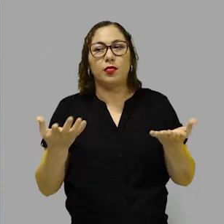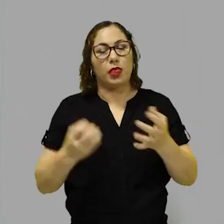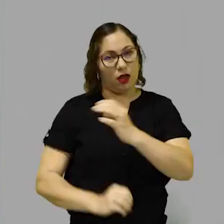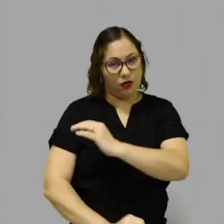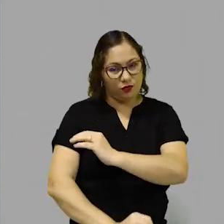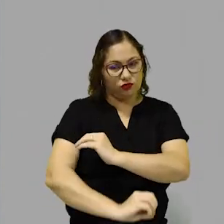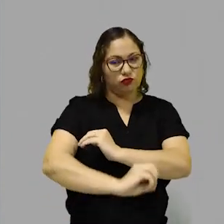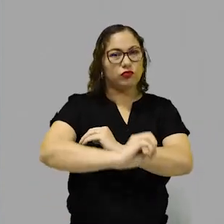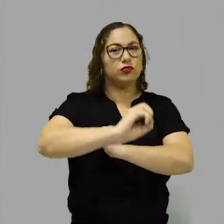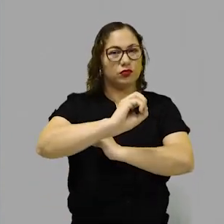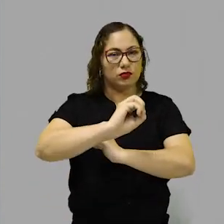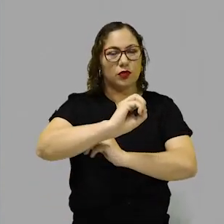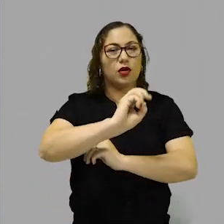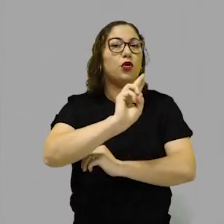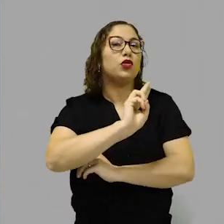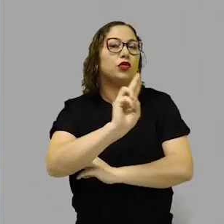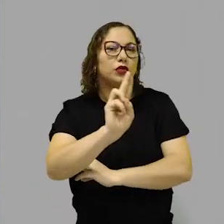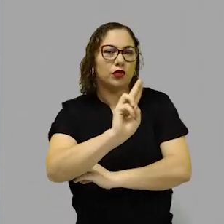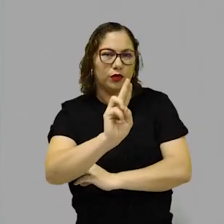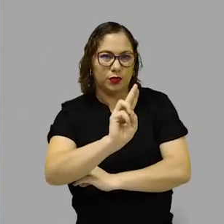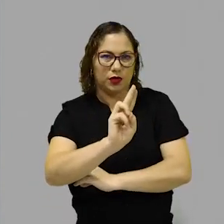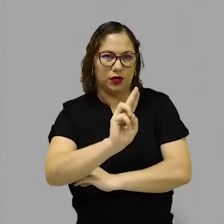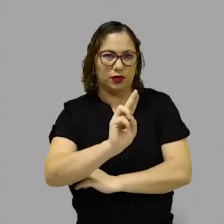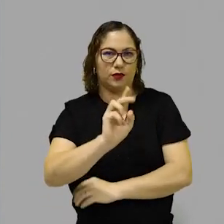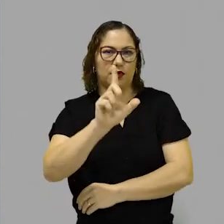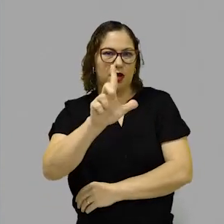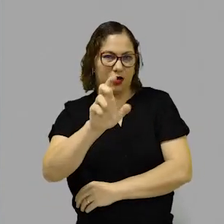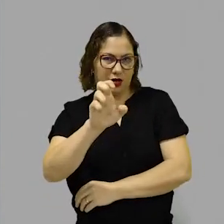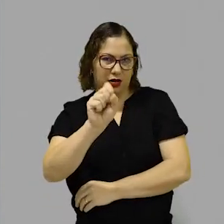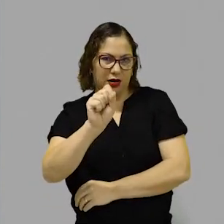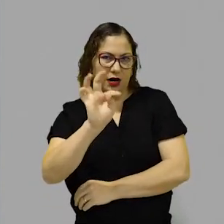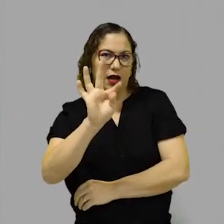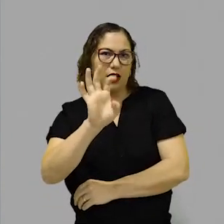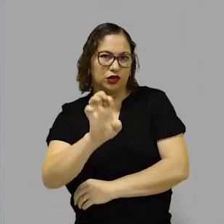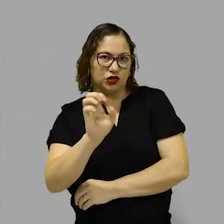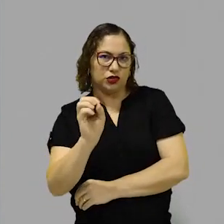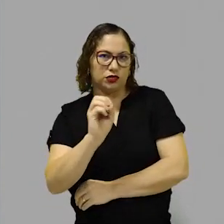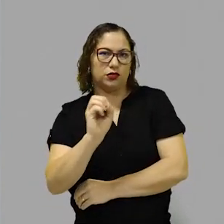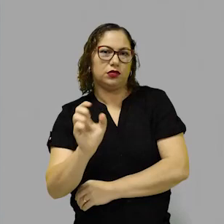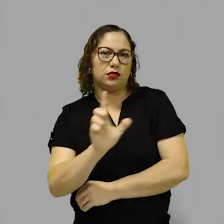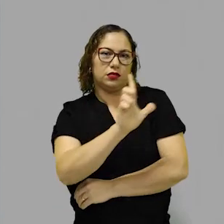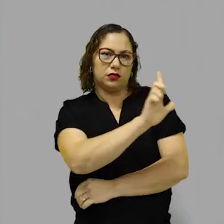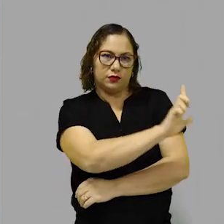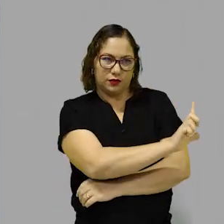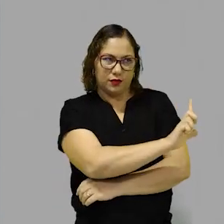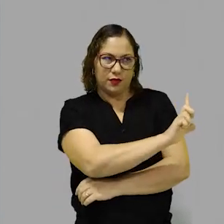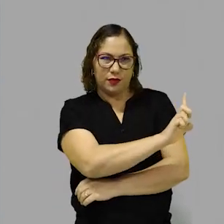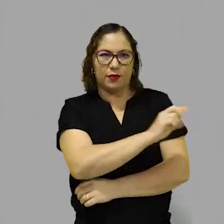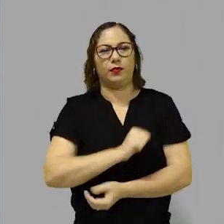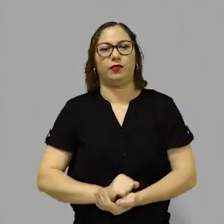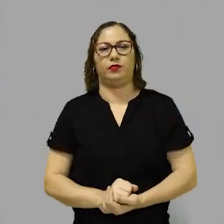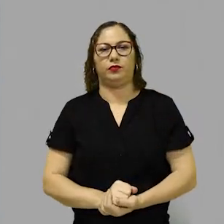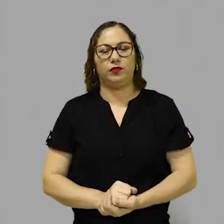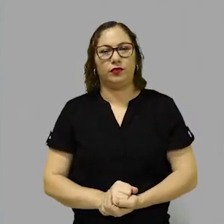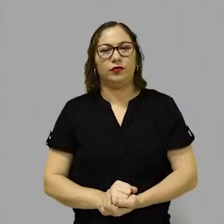Sol nasce, nós chamamos de leste. Leste é um ponto cardeal.